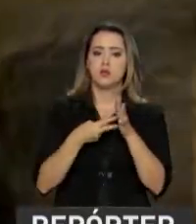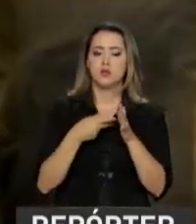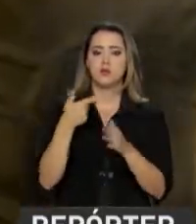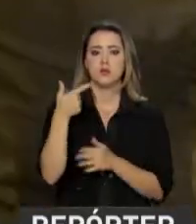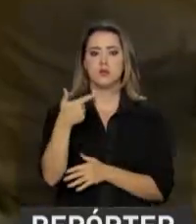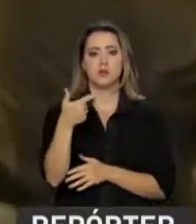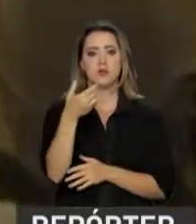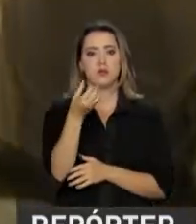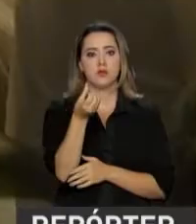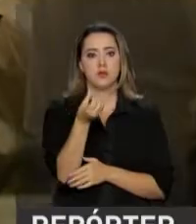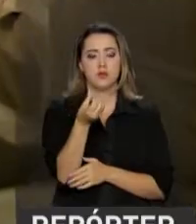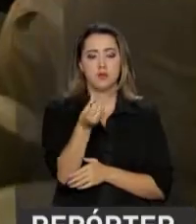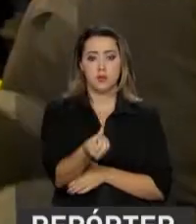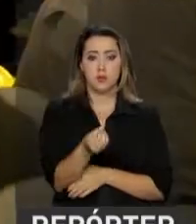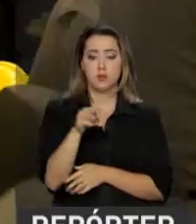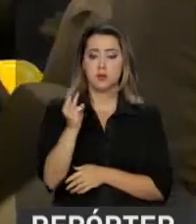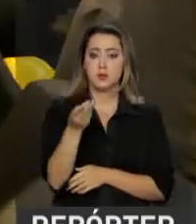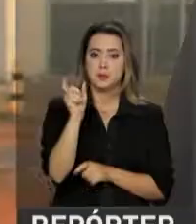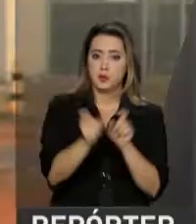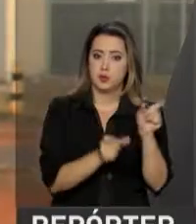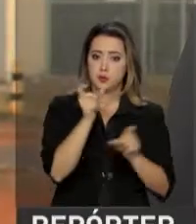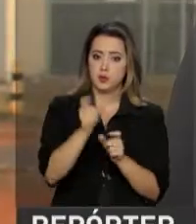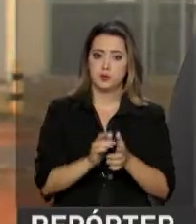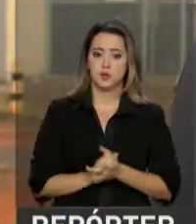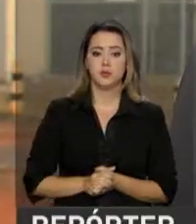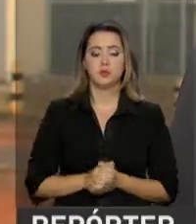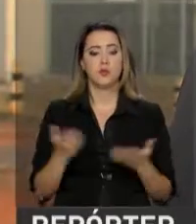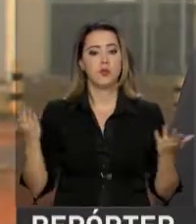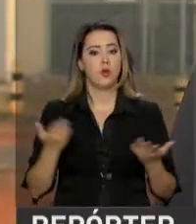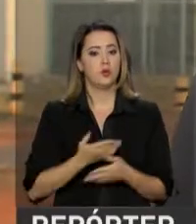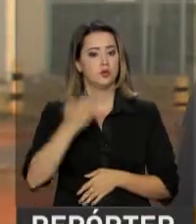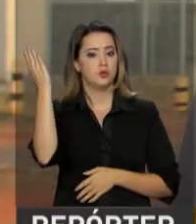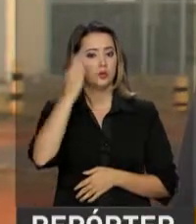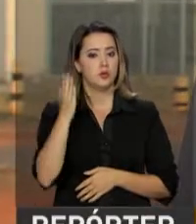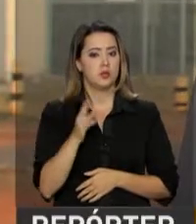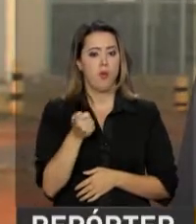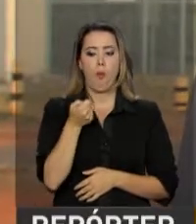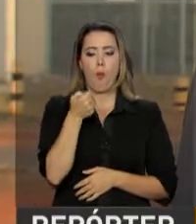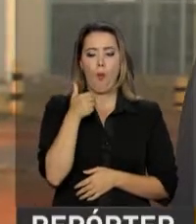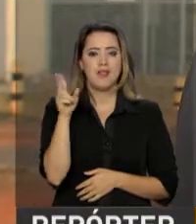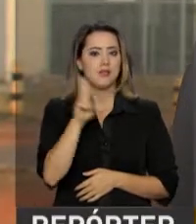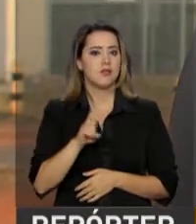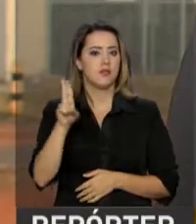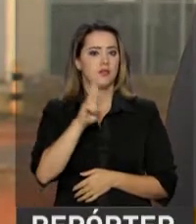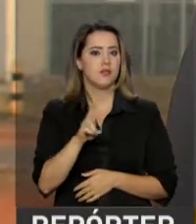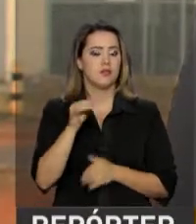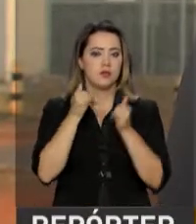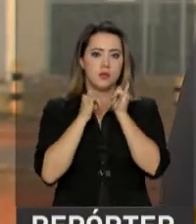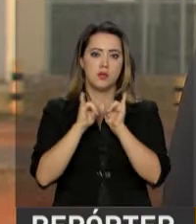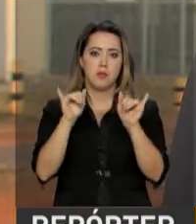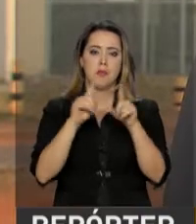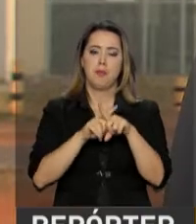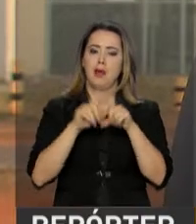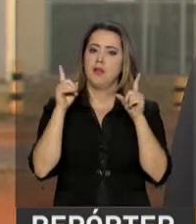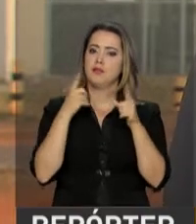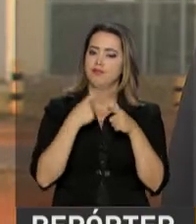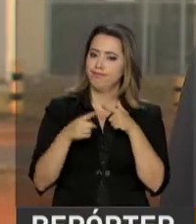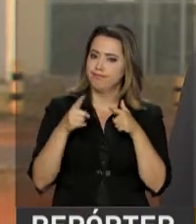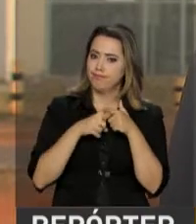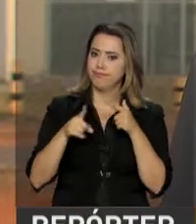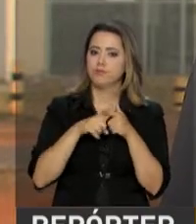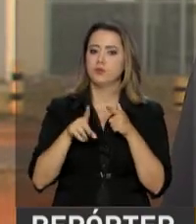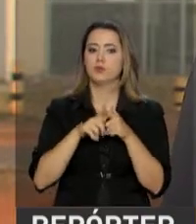206 milhões de brasileiros o brasil quase universalizou a energia elétrica mais problemas ainda são